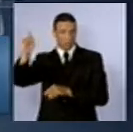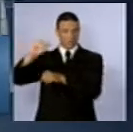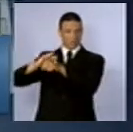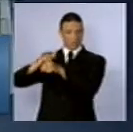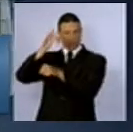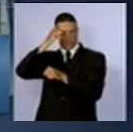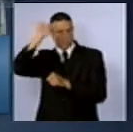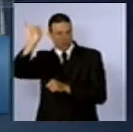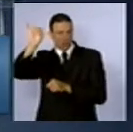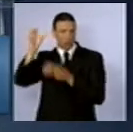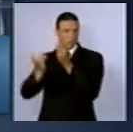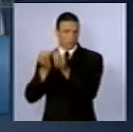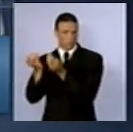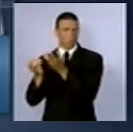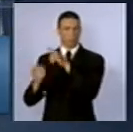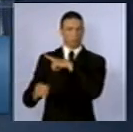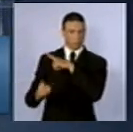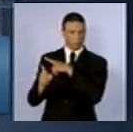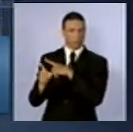eh